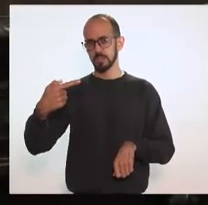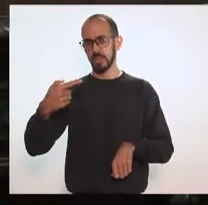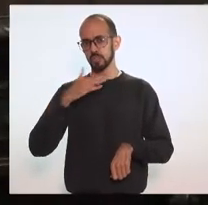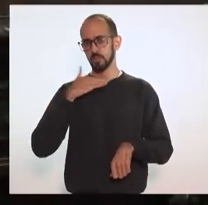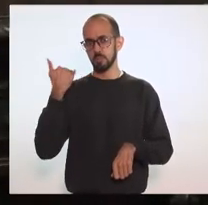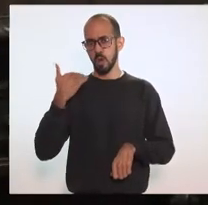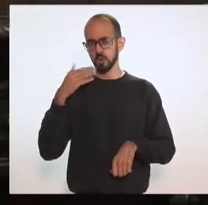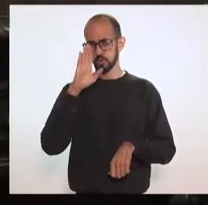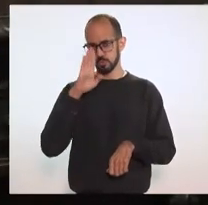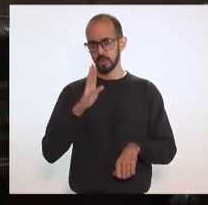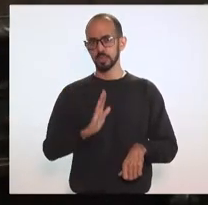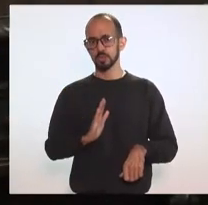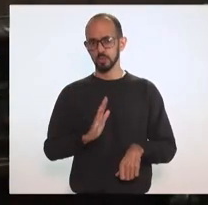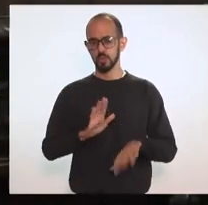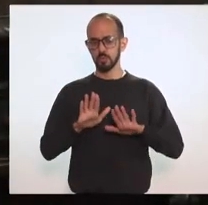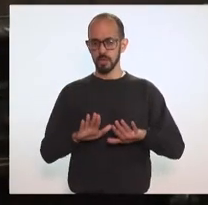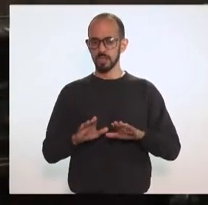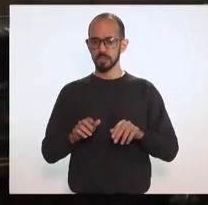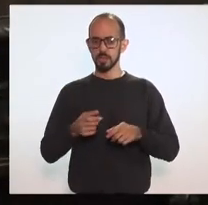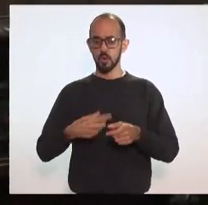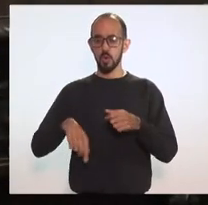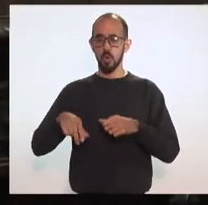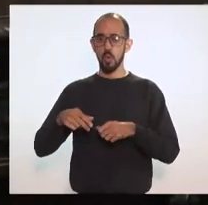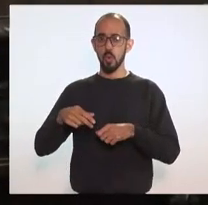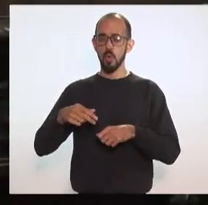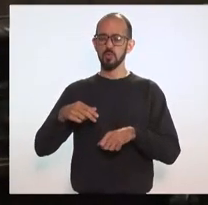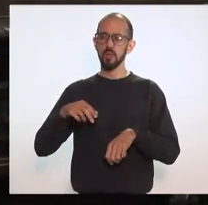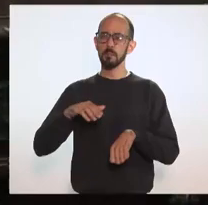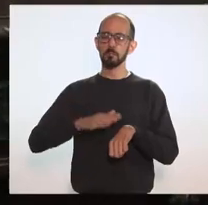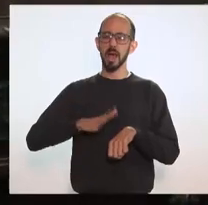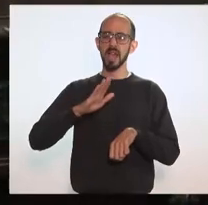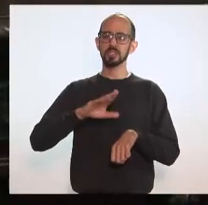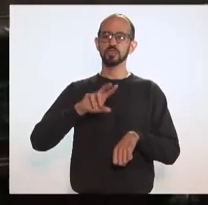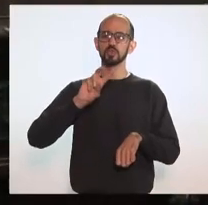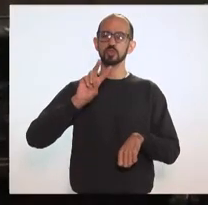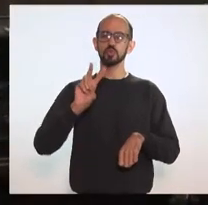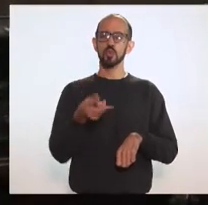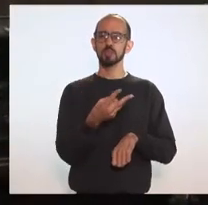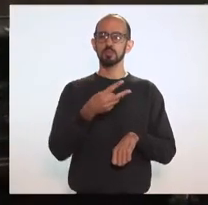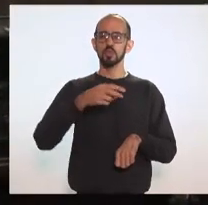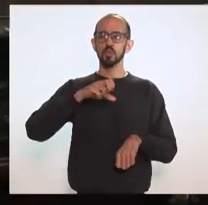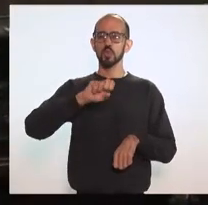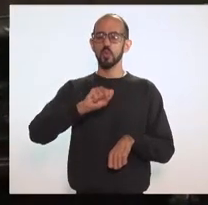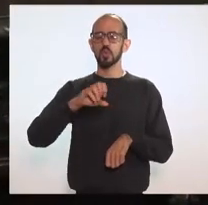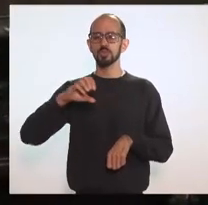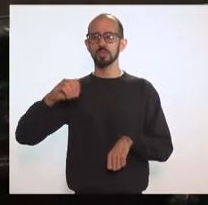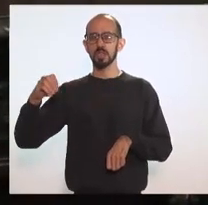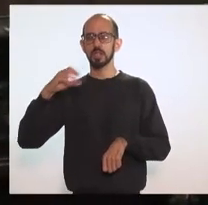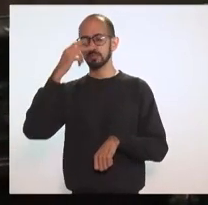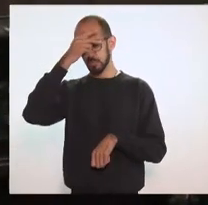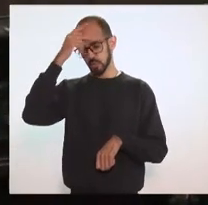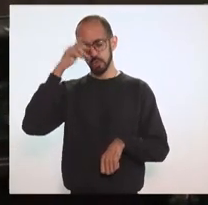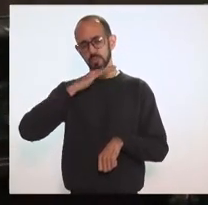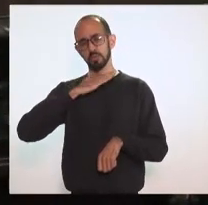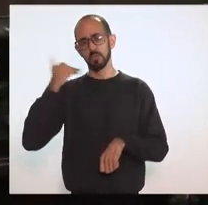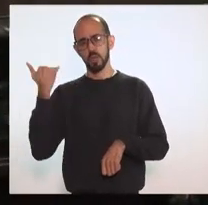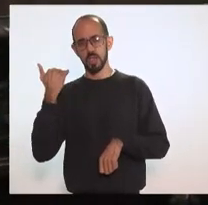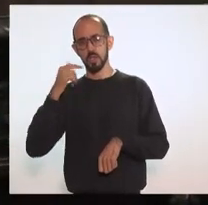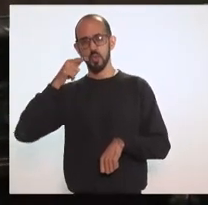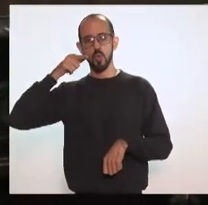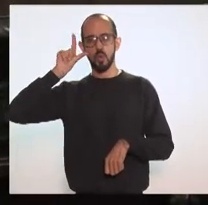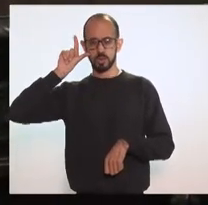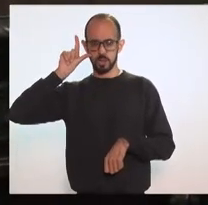nós tivemos um número superior a duas mil e oitocentas pessoas irmãs irmãos nossos que pereceram